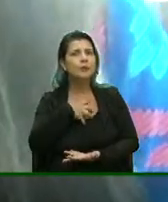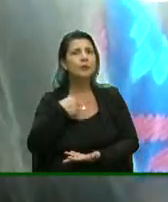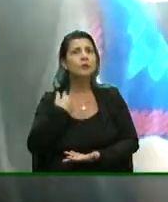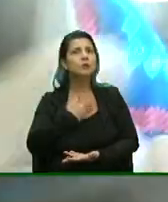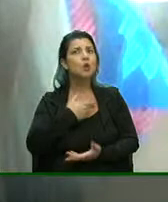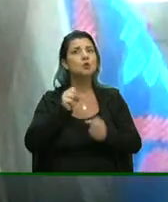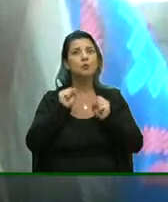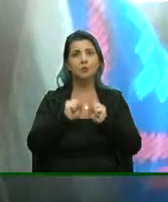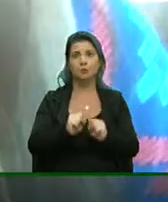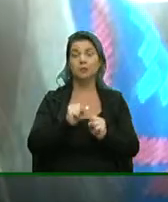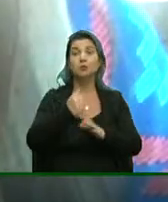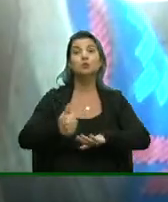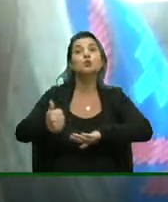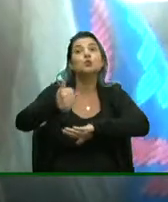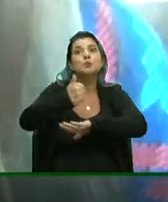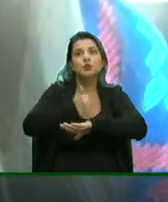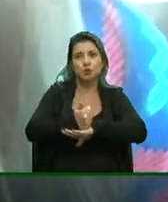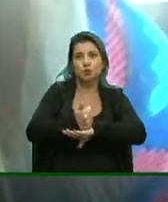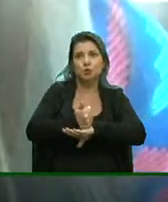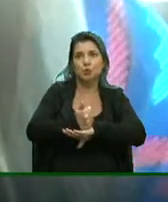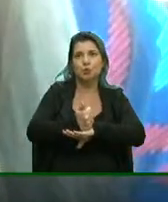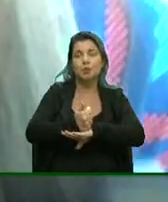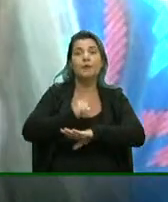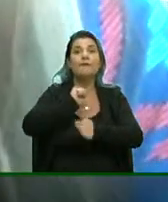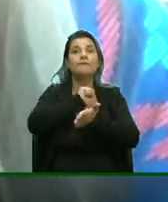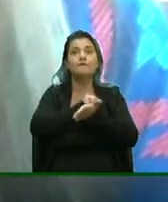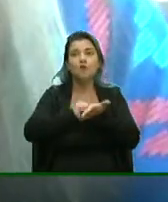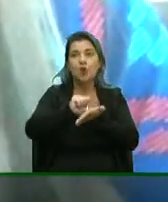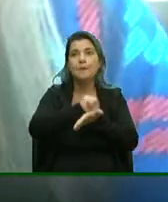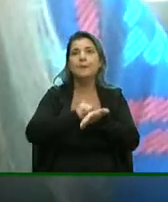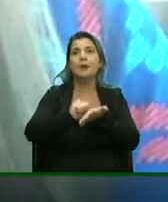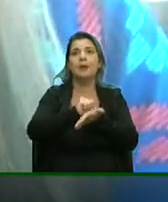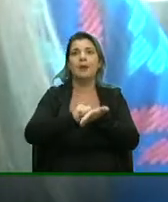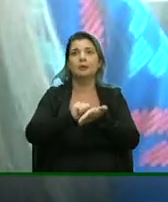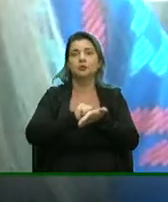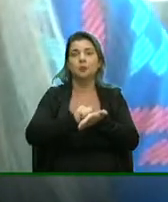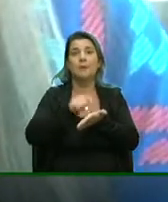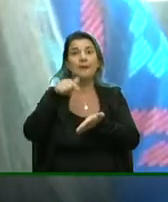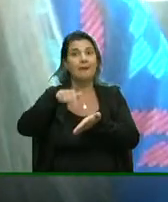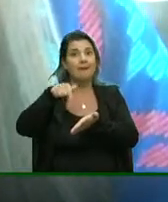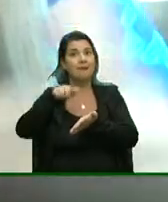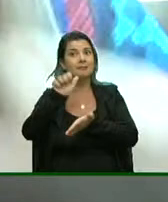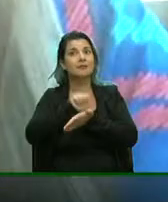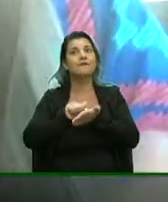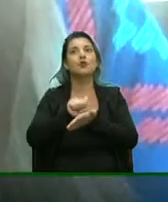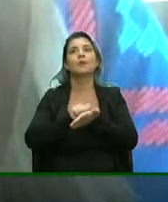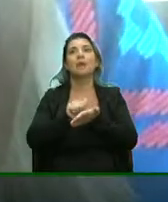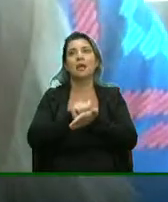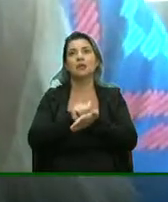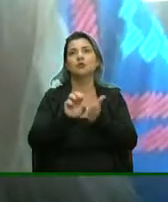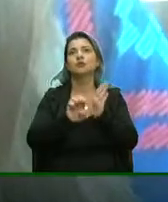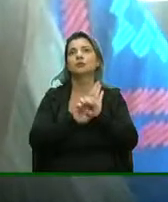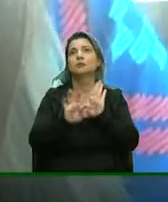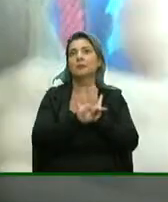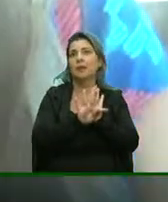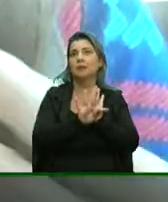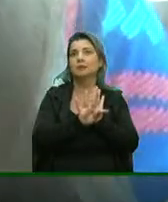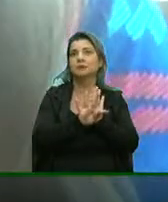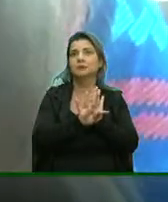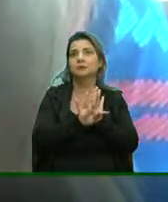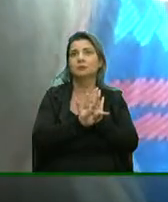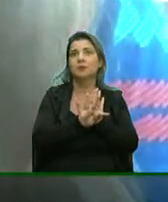nós poderíamos substituir aquele formato para esse formato de emenda em plenário?